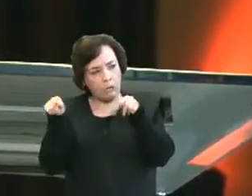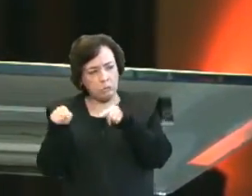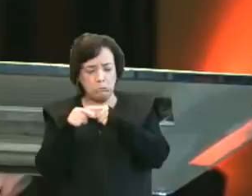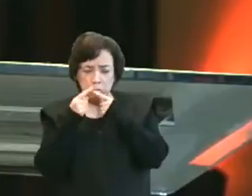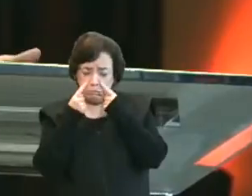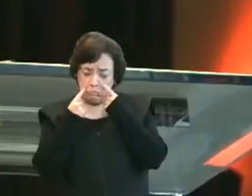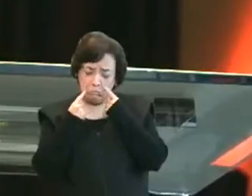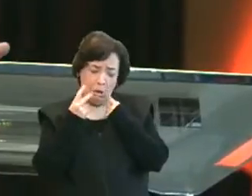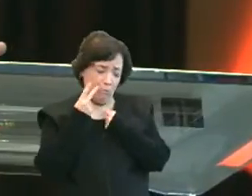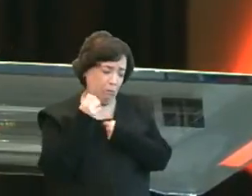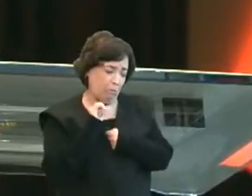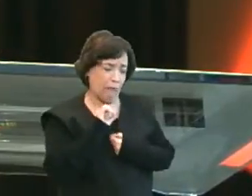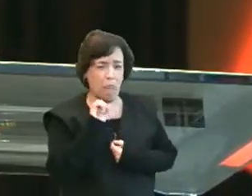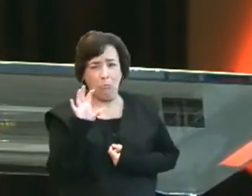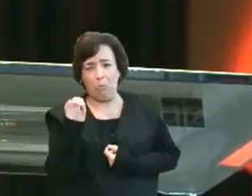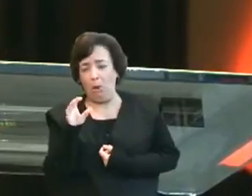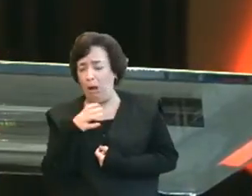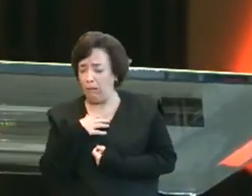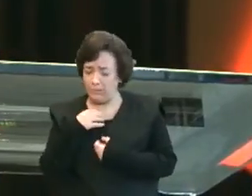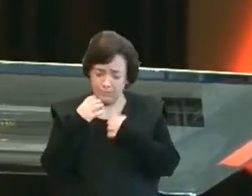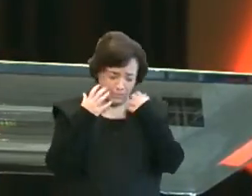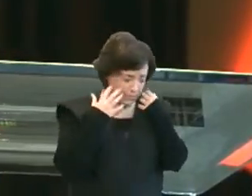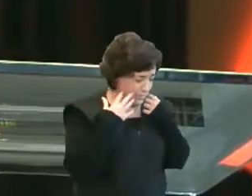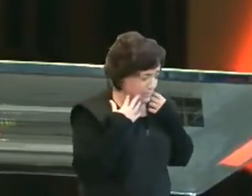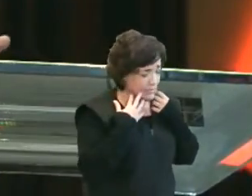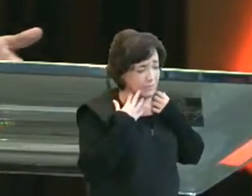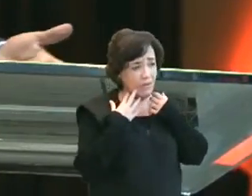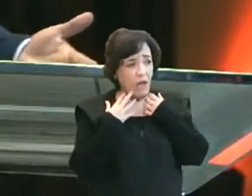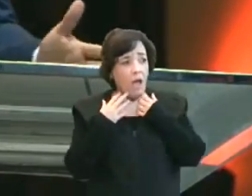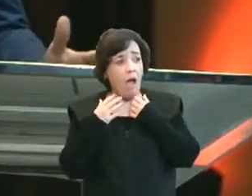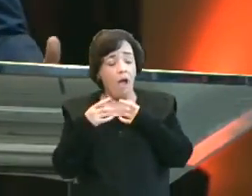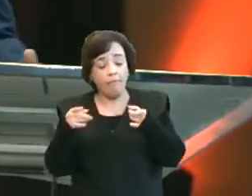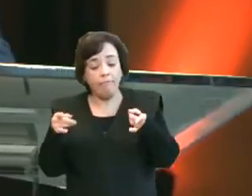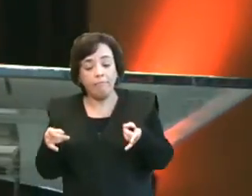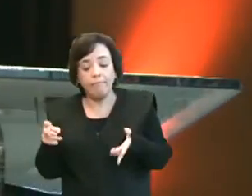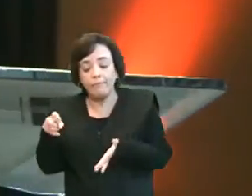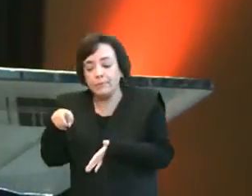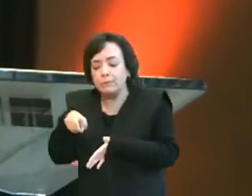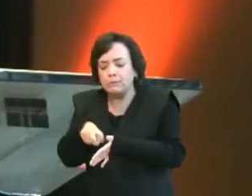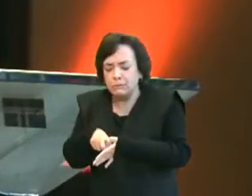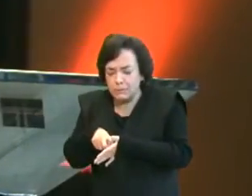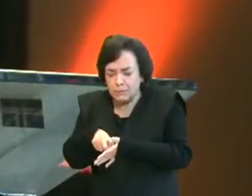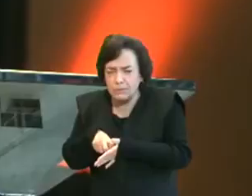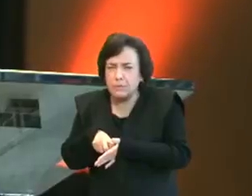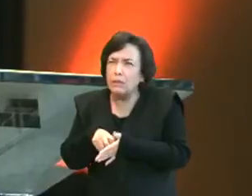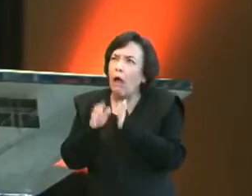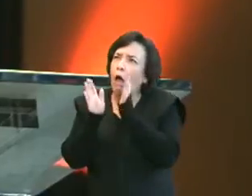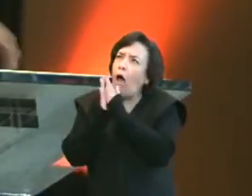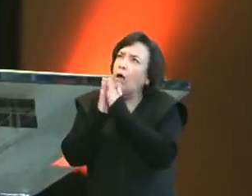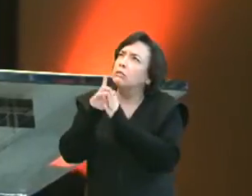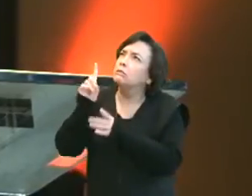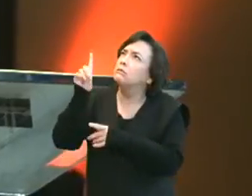chorando, o papai foi embora. Se ajoelha na beira da cama e fala: Deus,